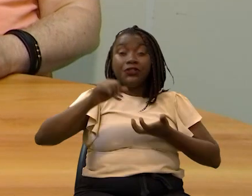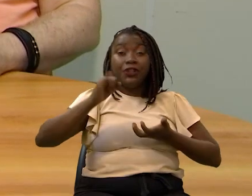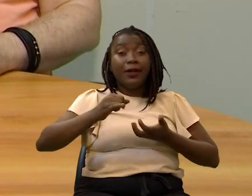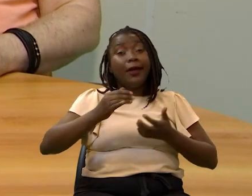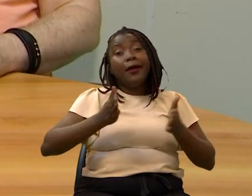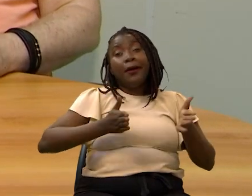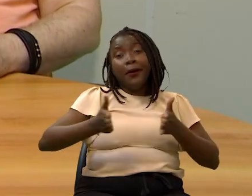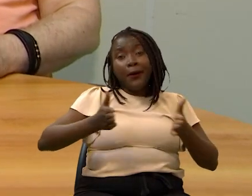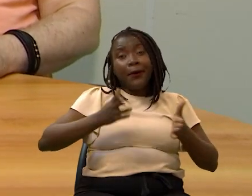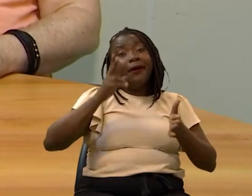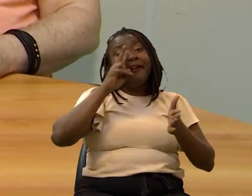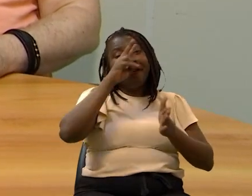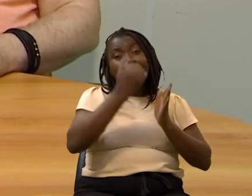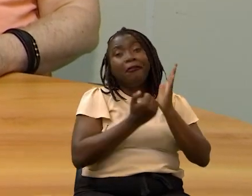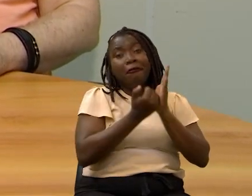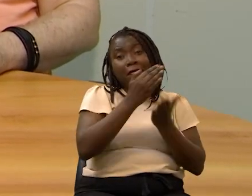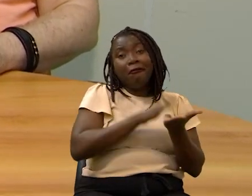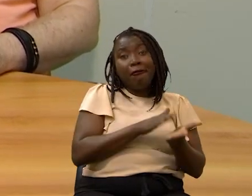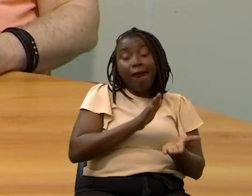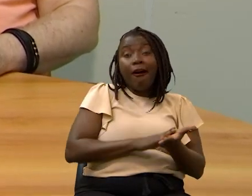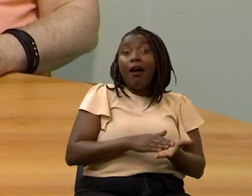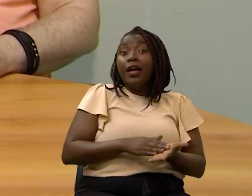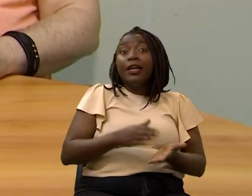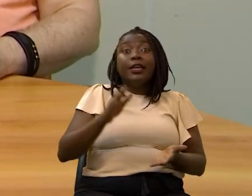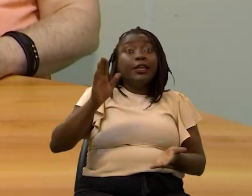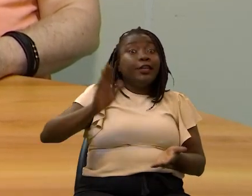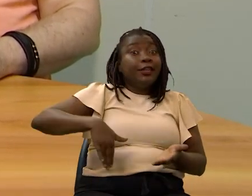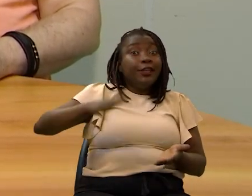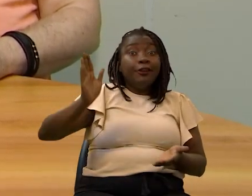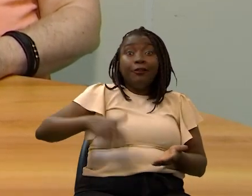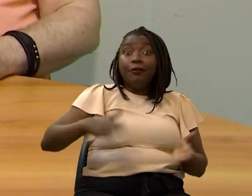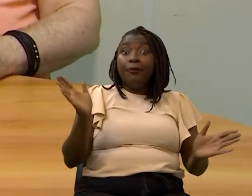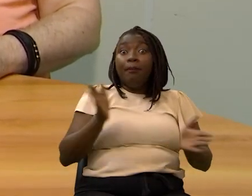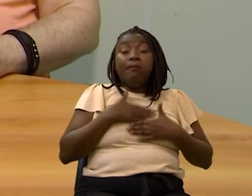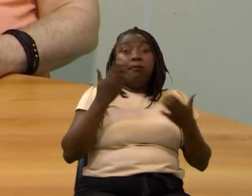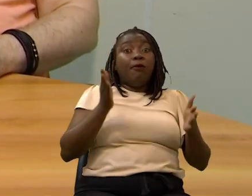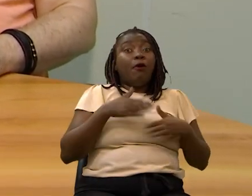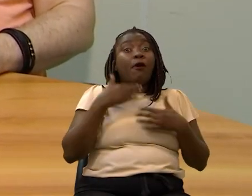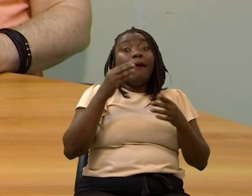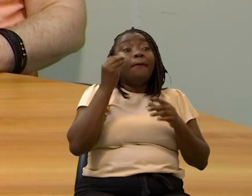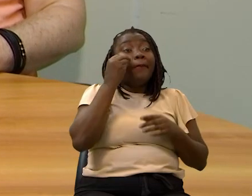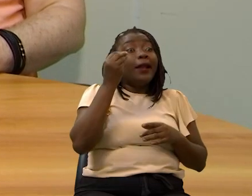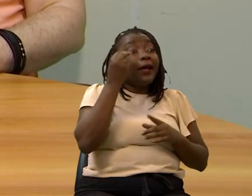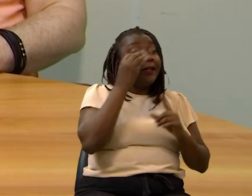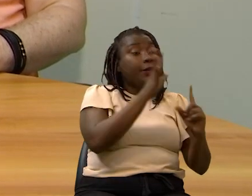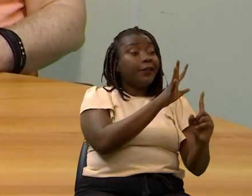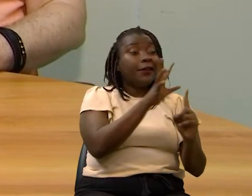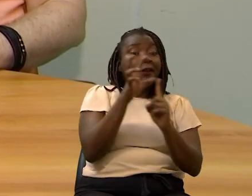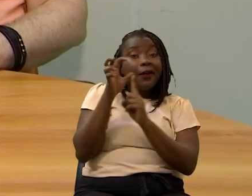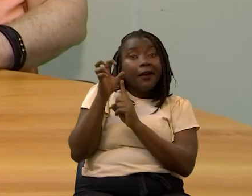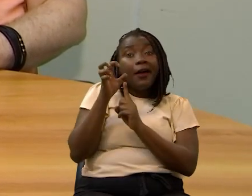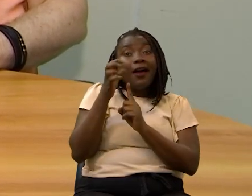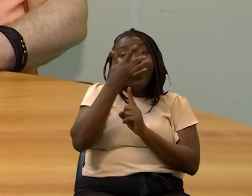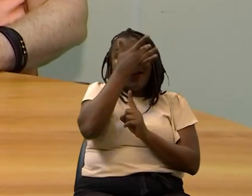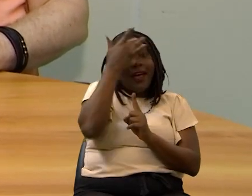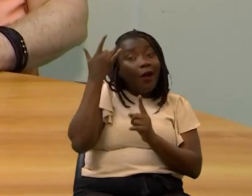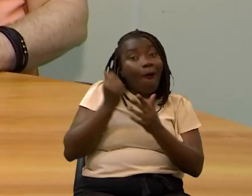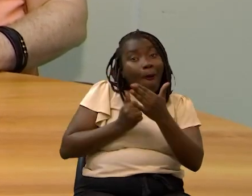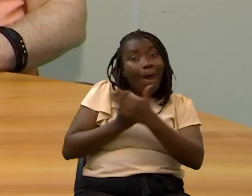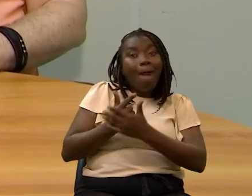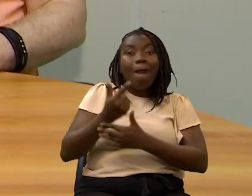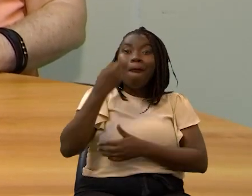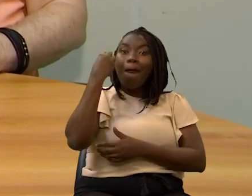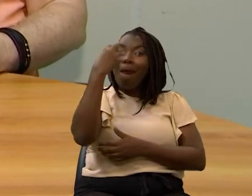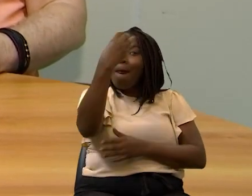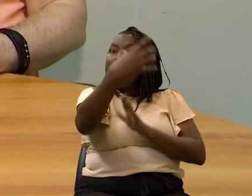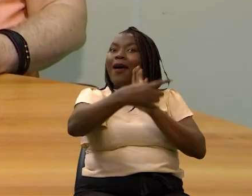dezembro e janeiro, que é o período de alta temporada, e faz promoção relâmpago, para tentar cativar o pessoal a comprar